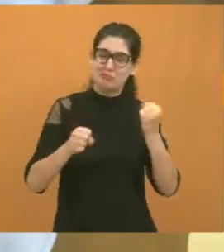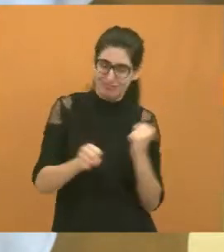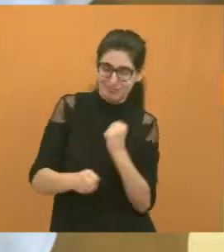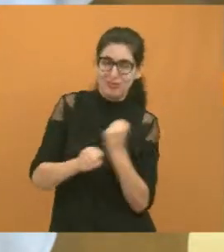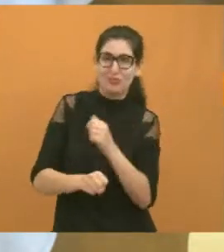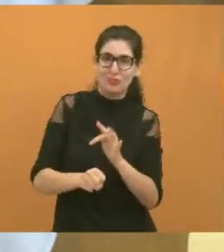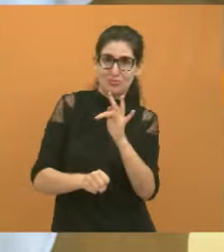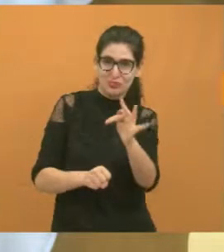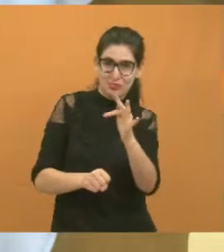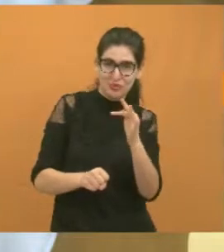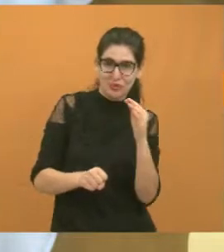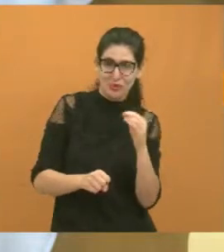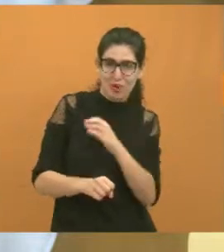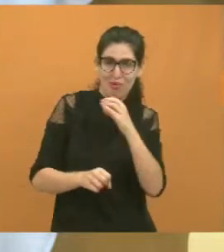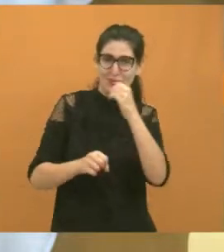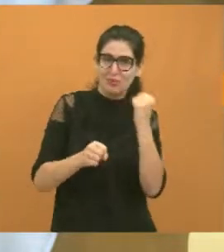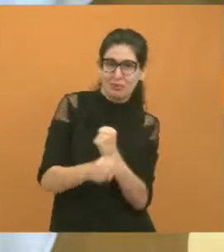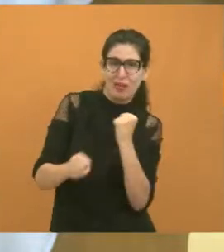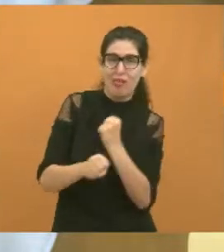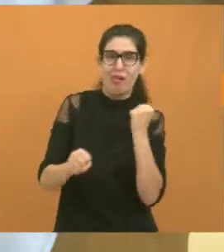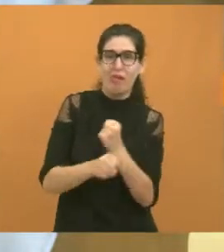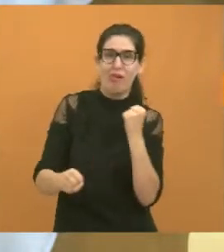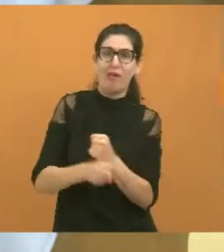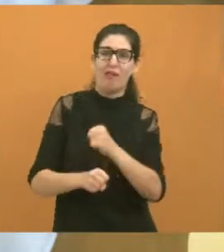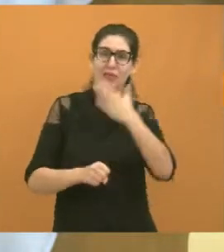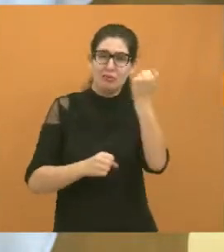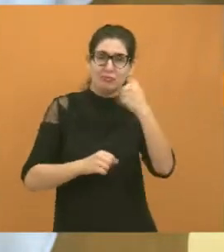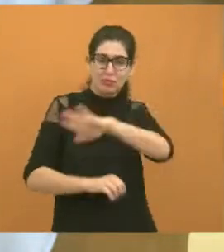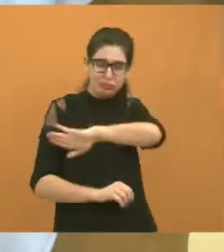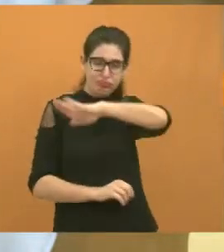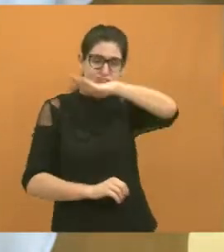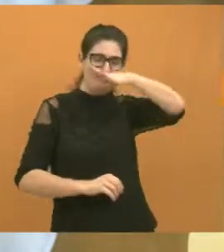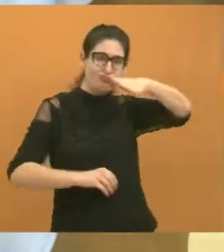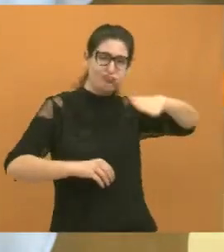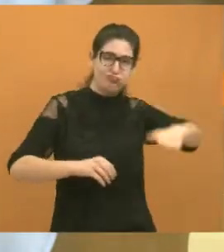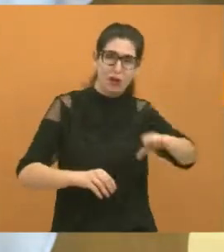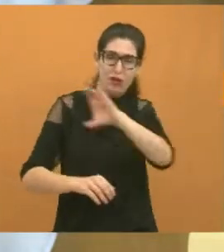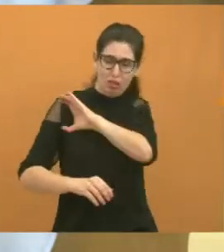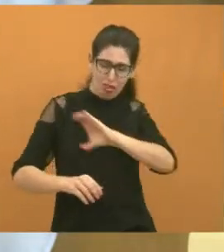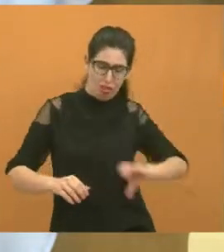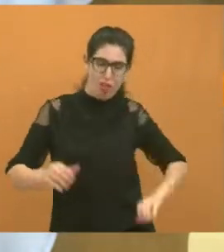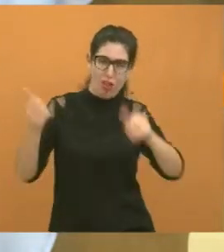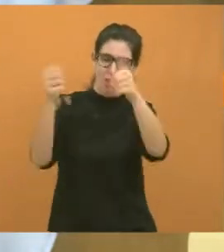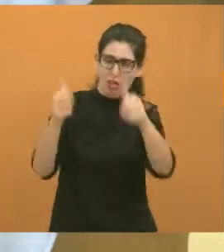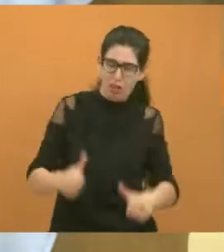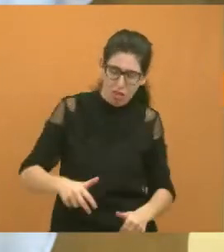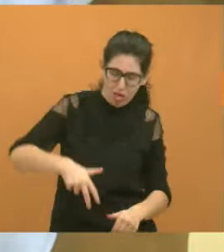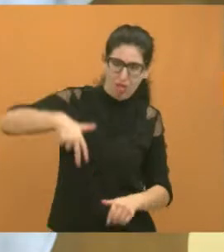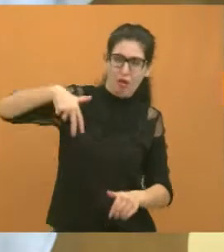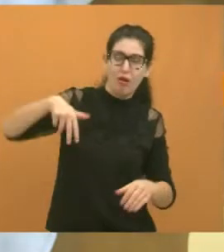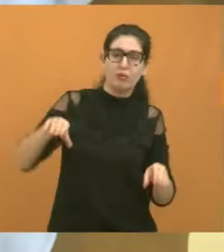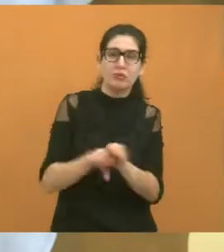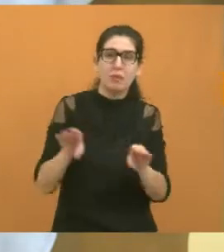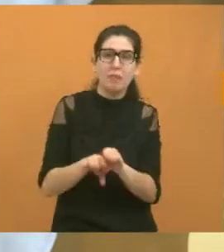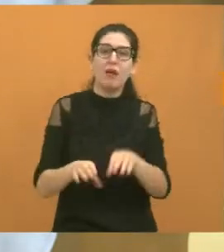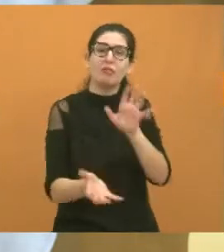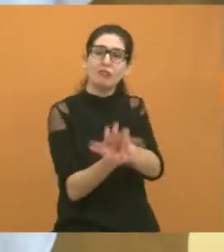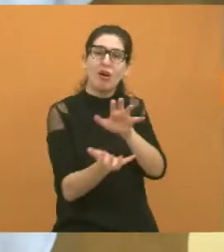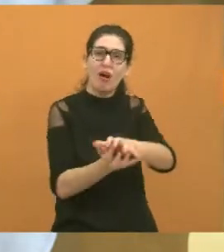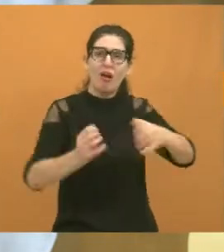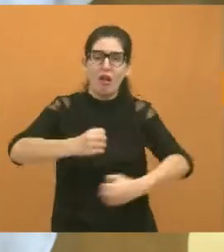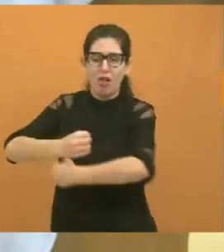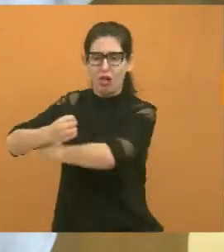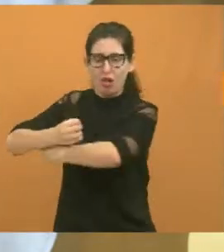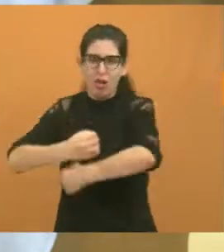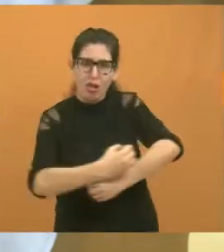um mirante do Morro do Cristo e também um centro de treinamento do Jaque Rugby, do Jacaré Rugby, que